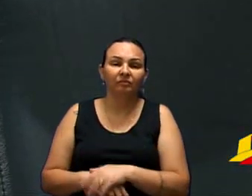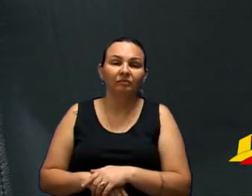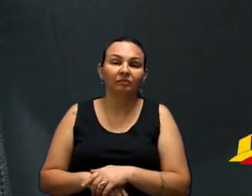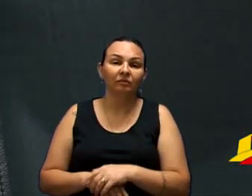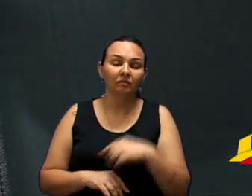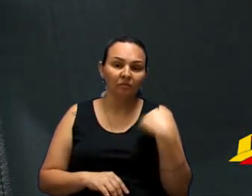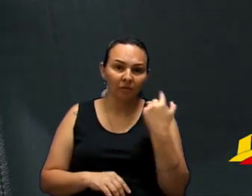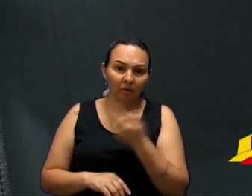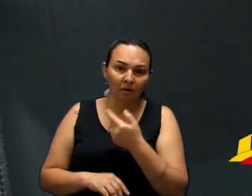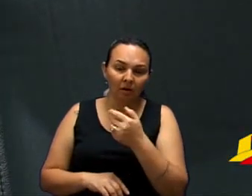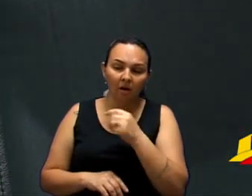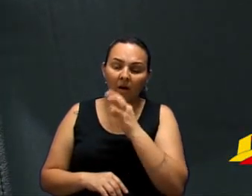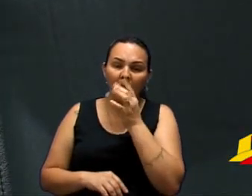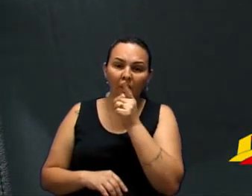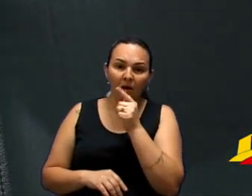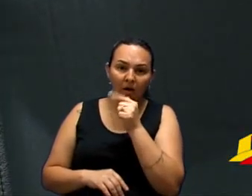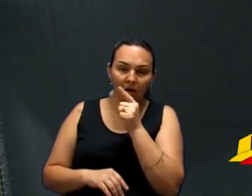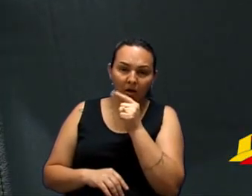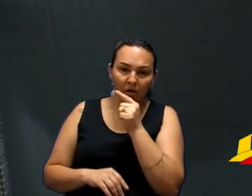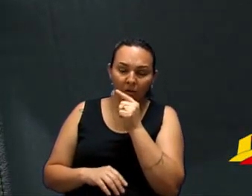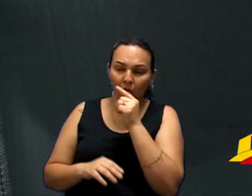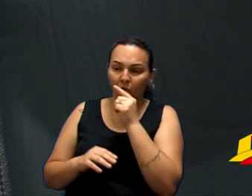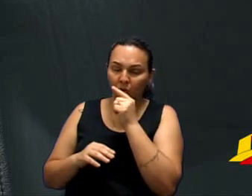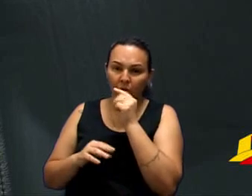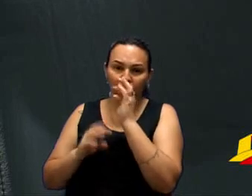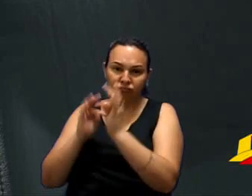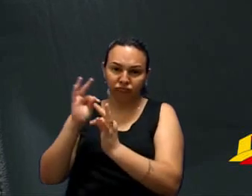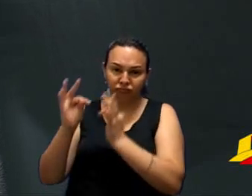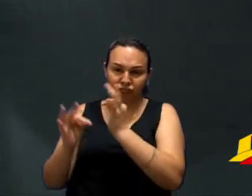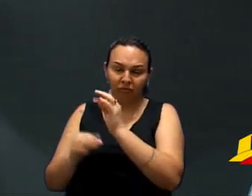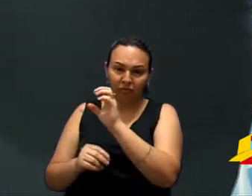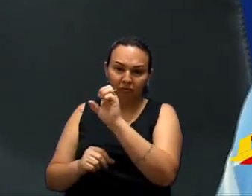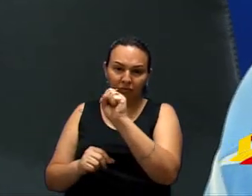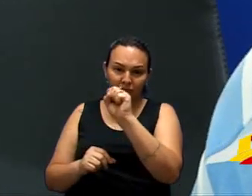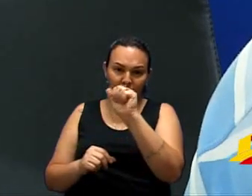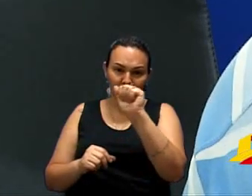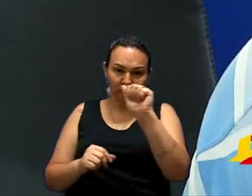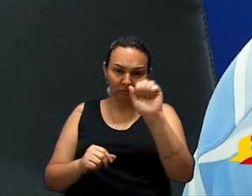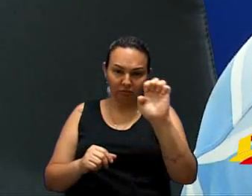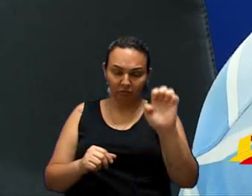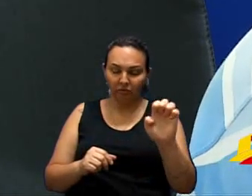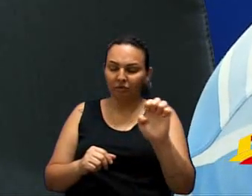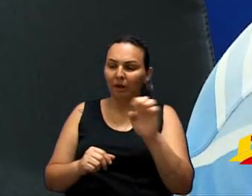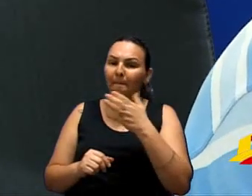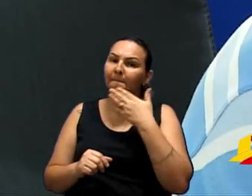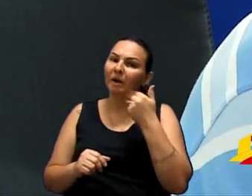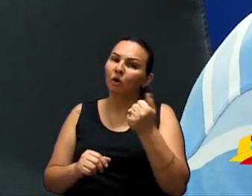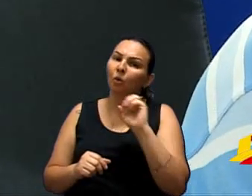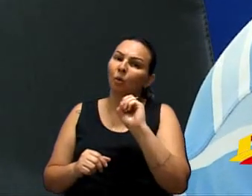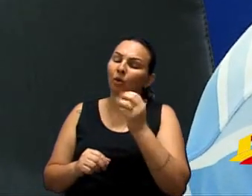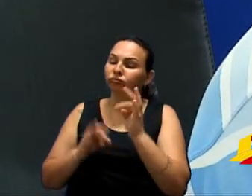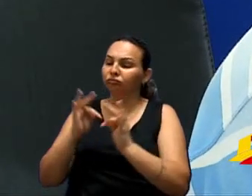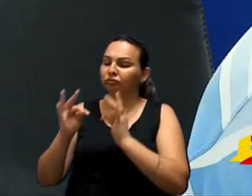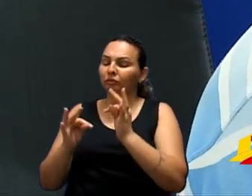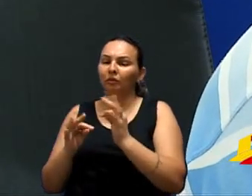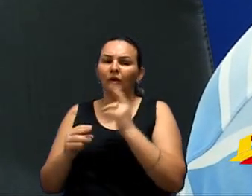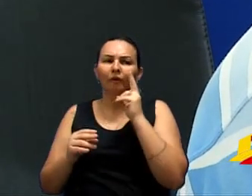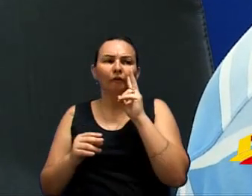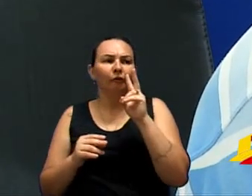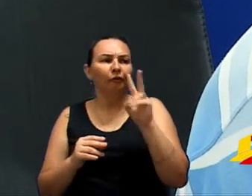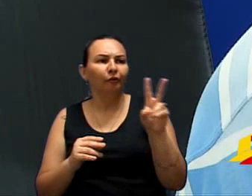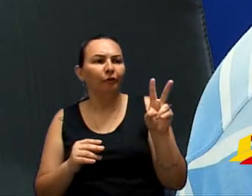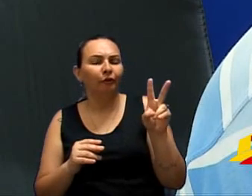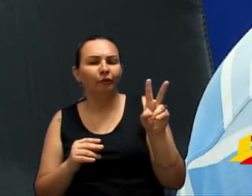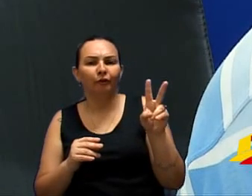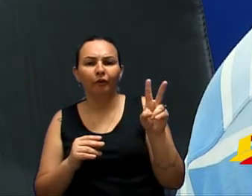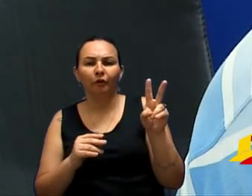sae é das melhores o estado se não for a melhor eu me fiz essa pergunta vendo um baita carrinhos vinculada à